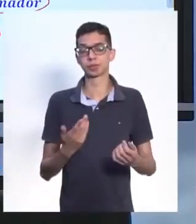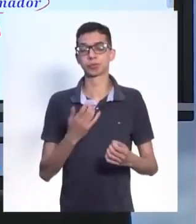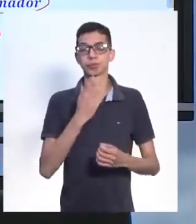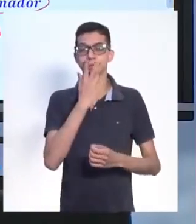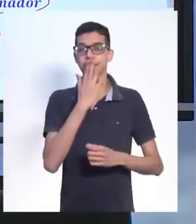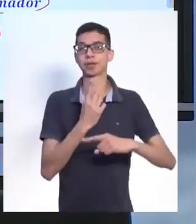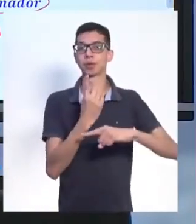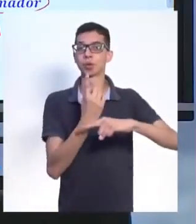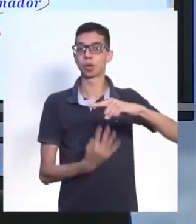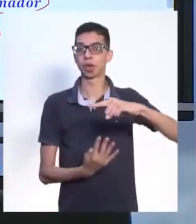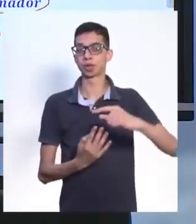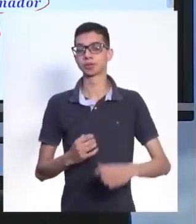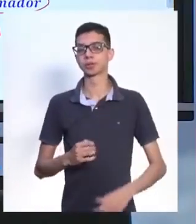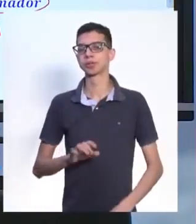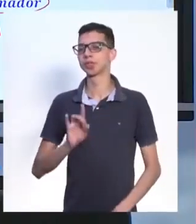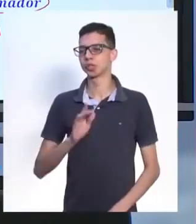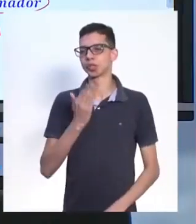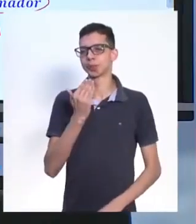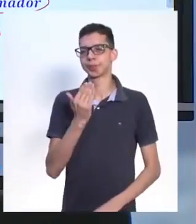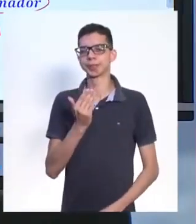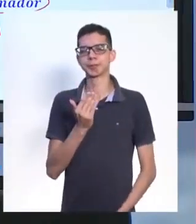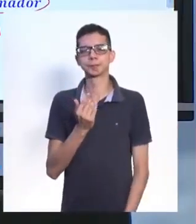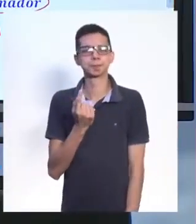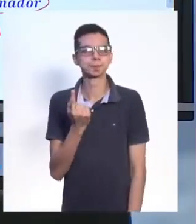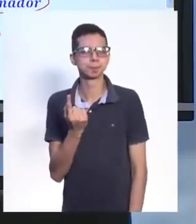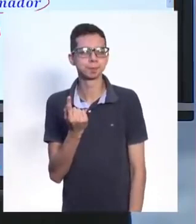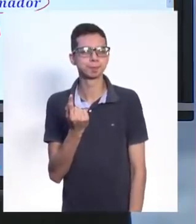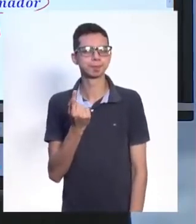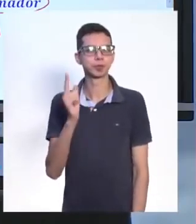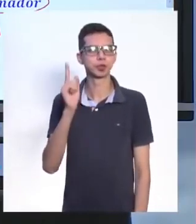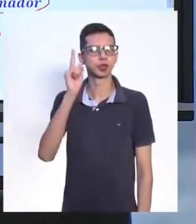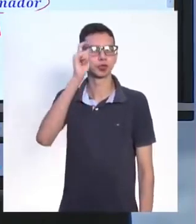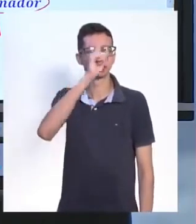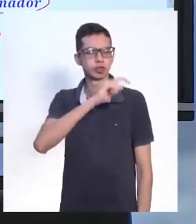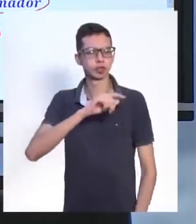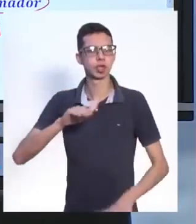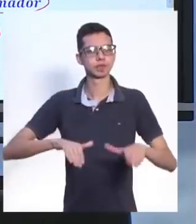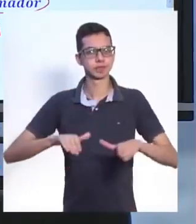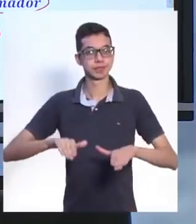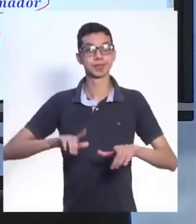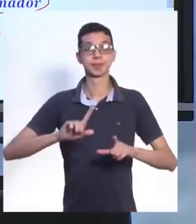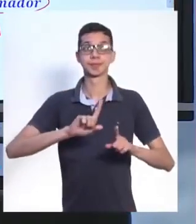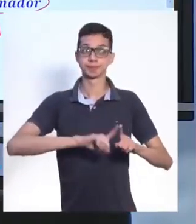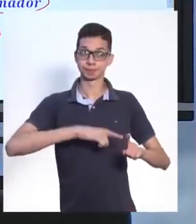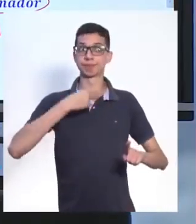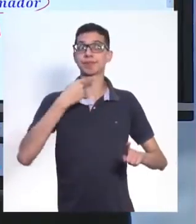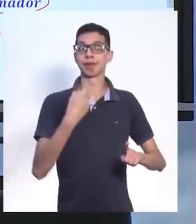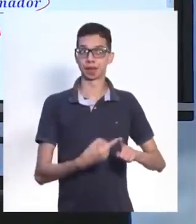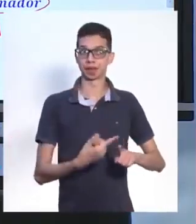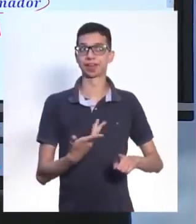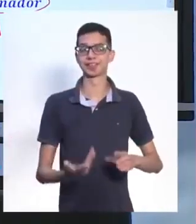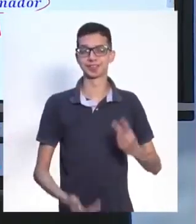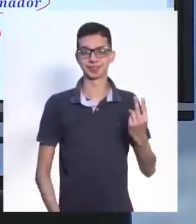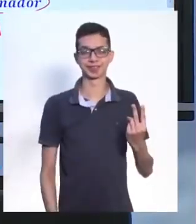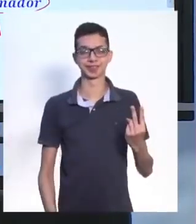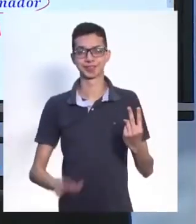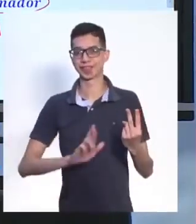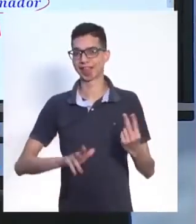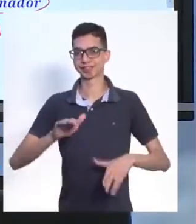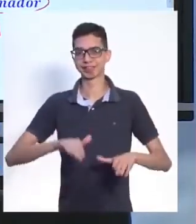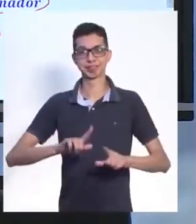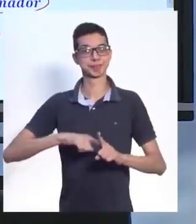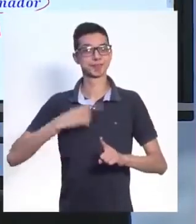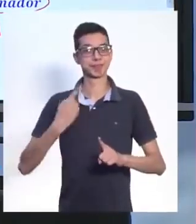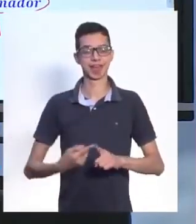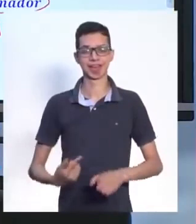que alguém coma um pedacinho de pizza. Às vezes nem mais do que 2 às vezes, né, verdade. Osmar? Acho que às vezes até mais